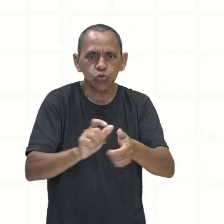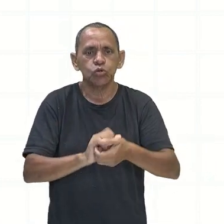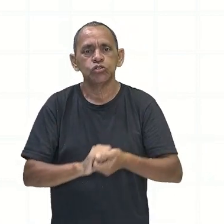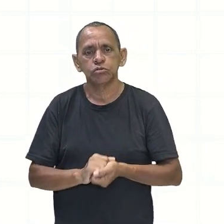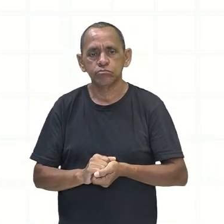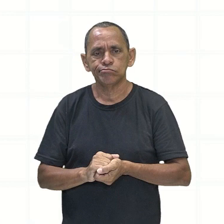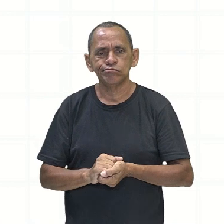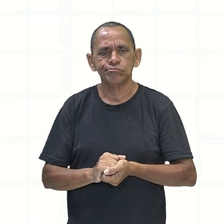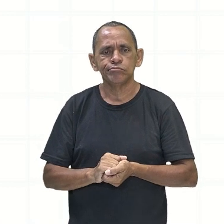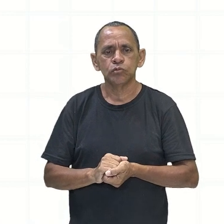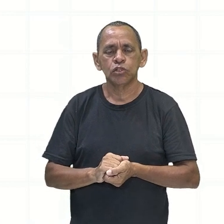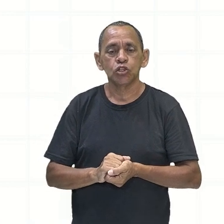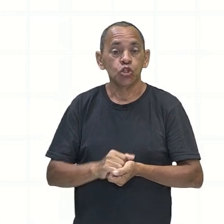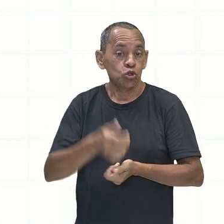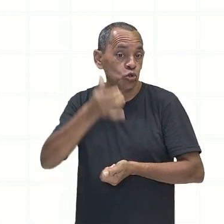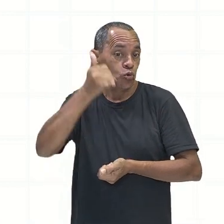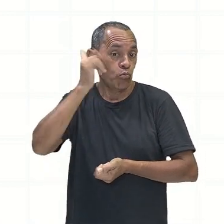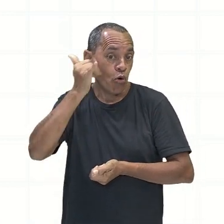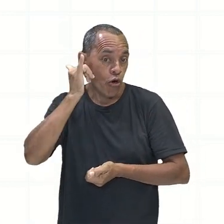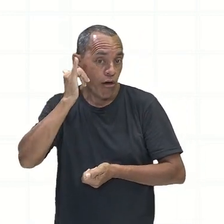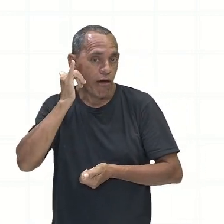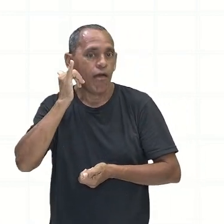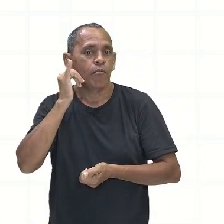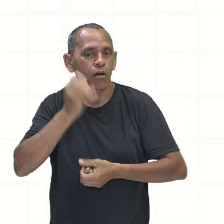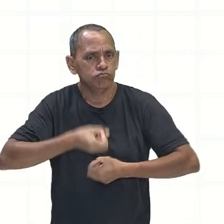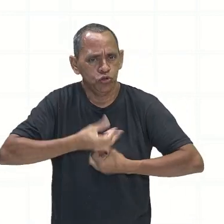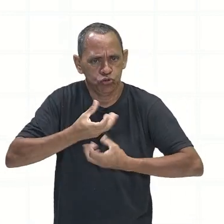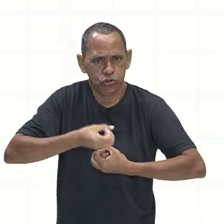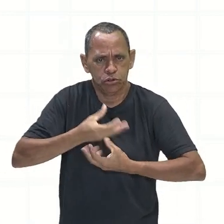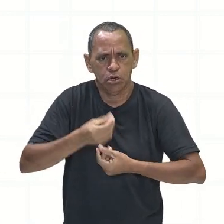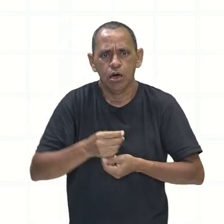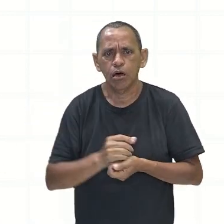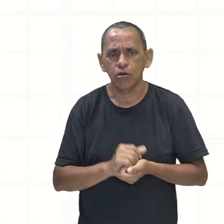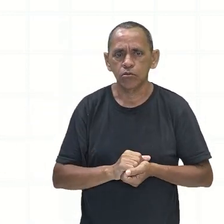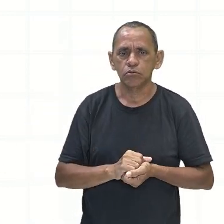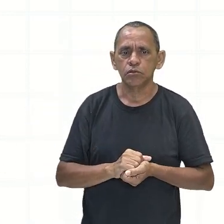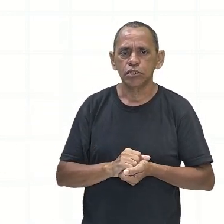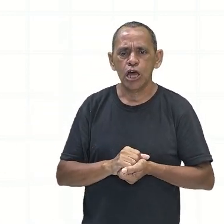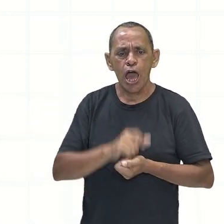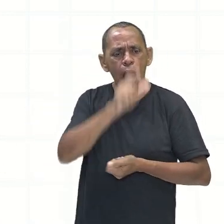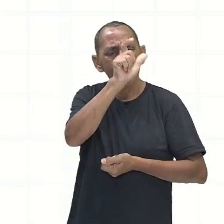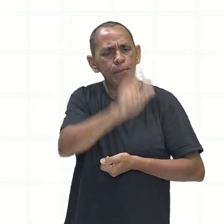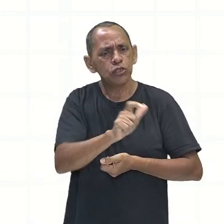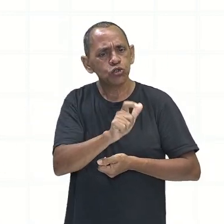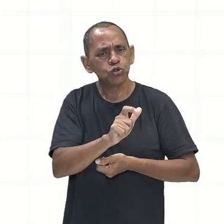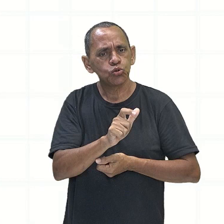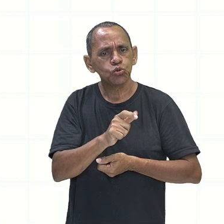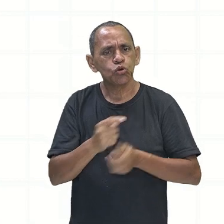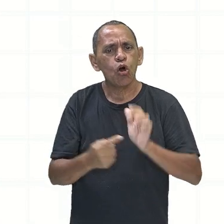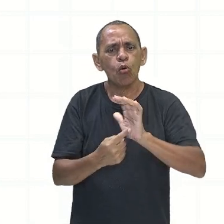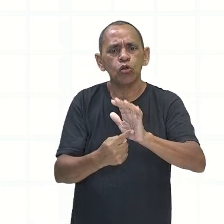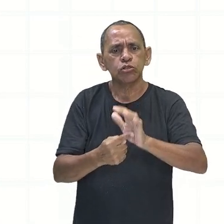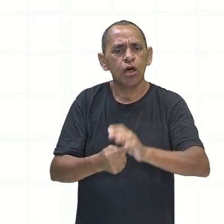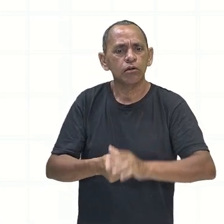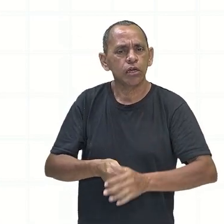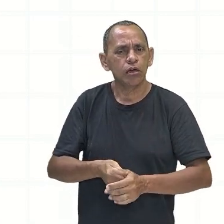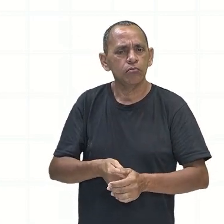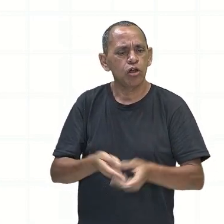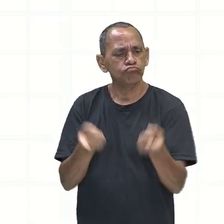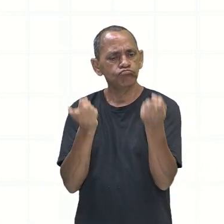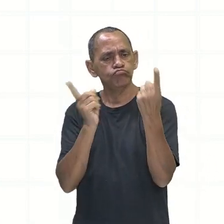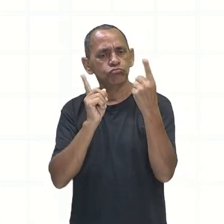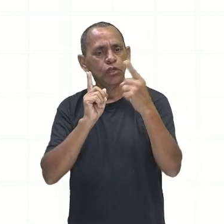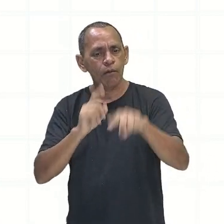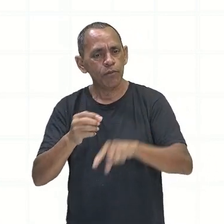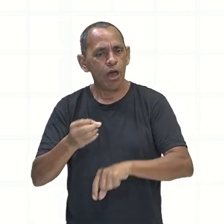para gerar efeitos, né, de sentido aí, para provocar emoção, né? Para